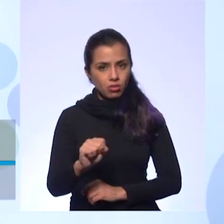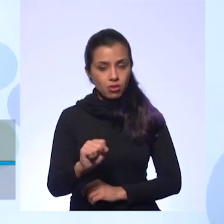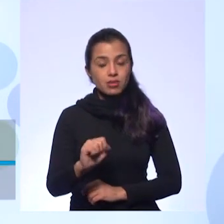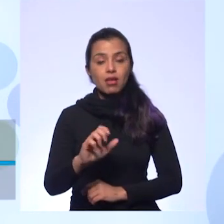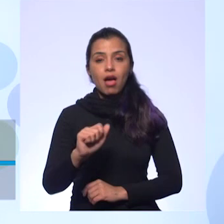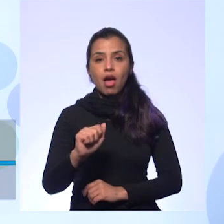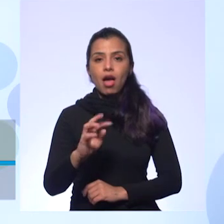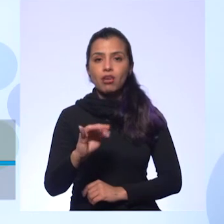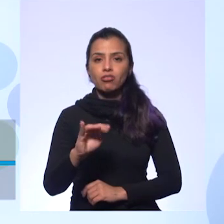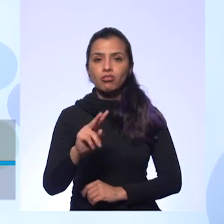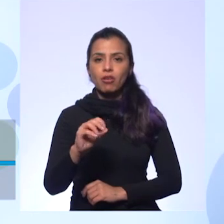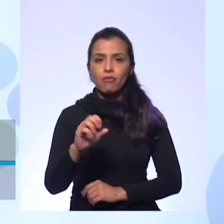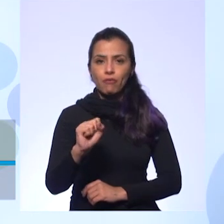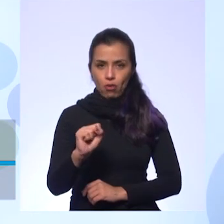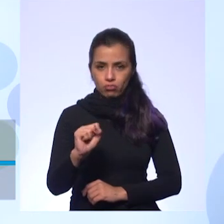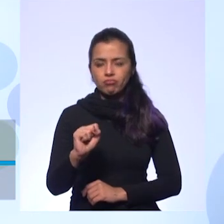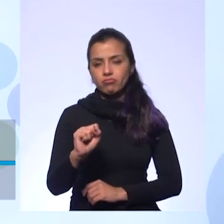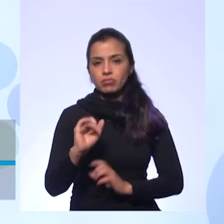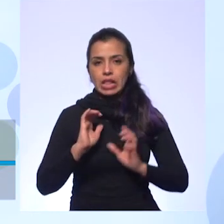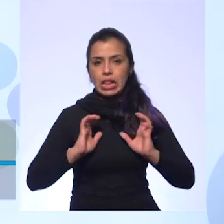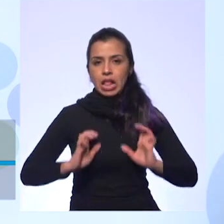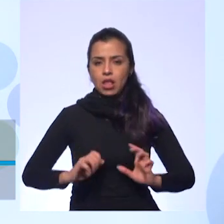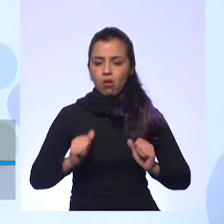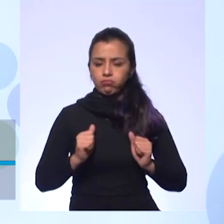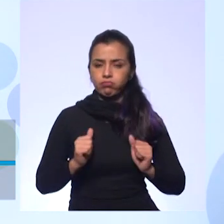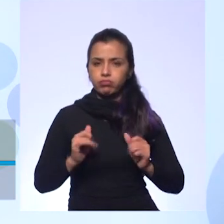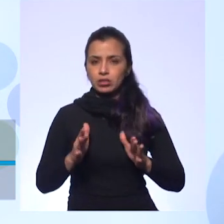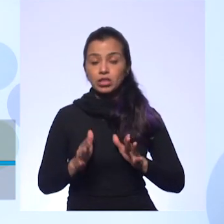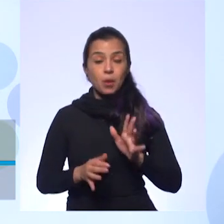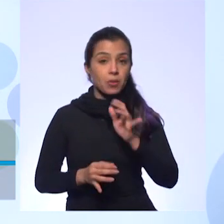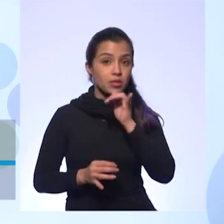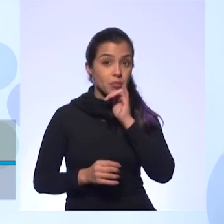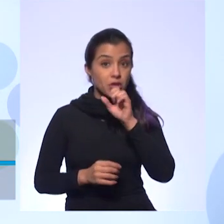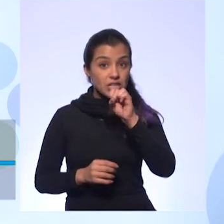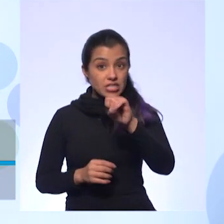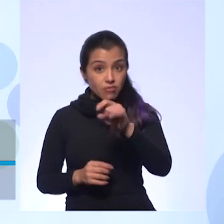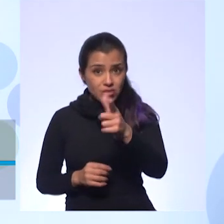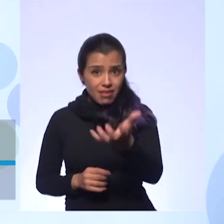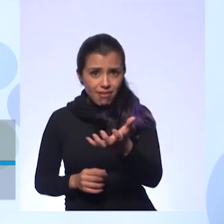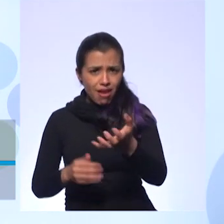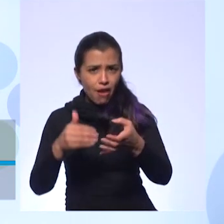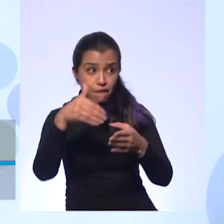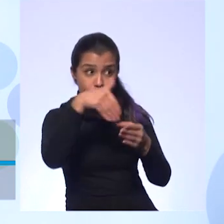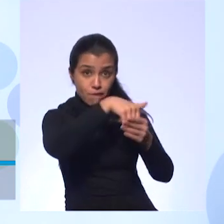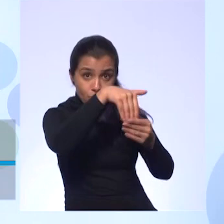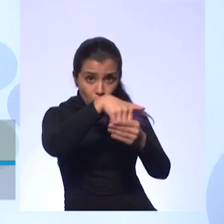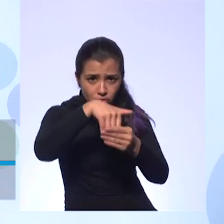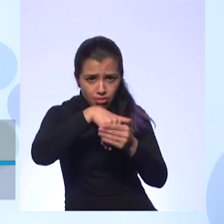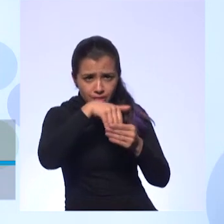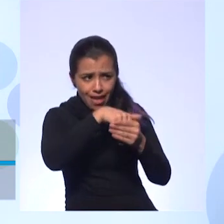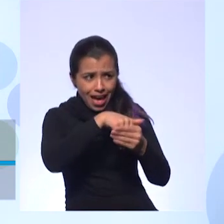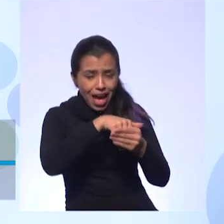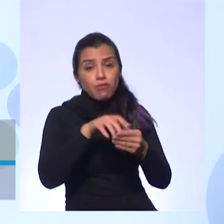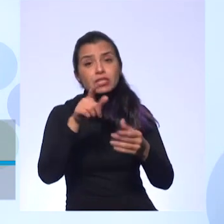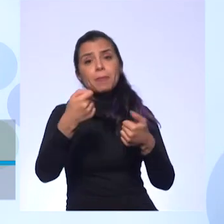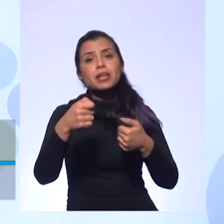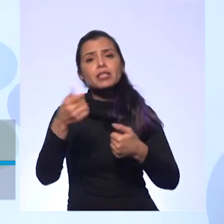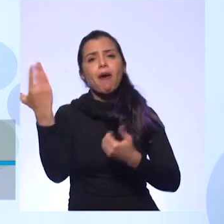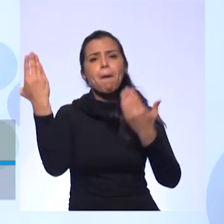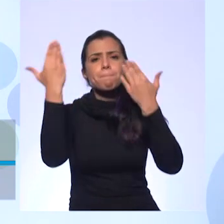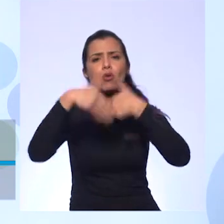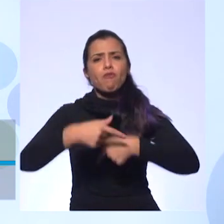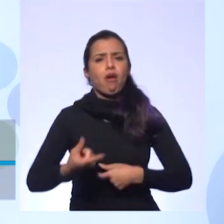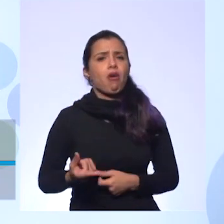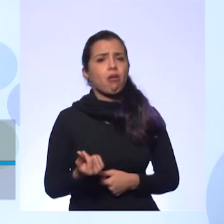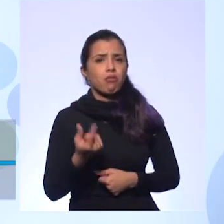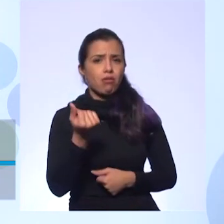na Assembleia Nacional Francesa, você precisaria comprovar uma renda, e esse limite mínimo era muito alto,